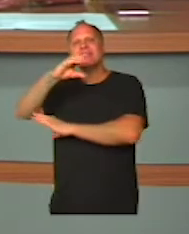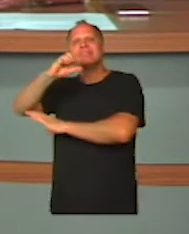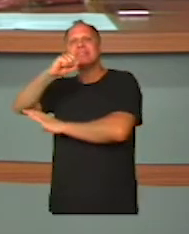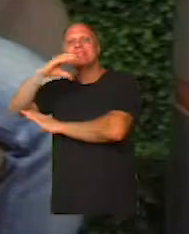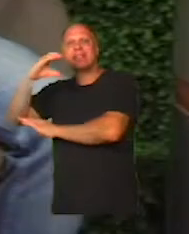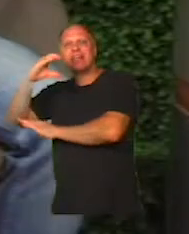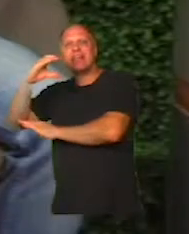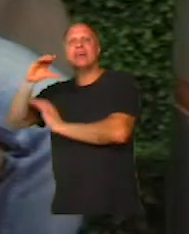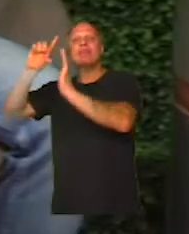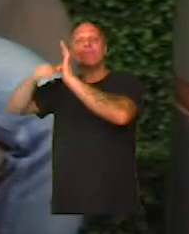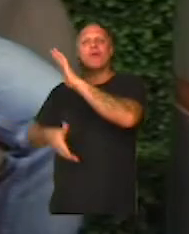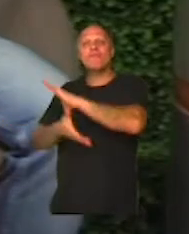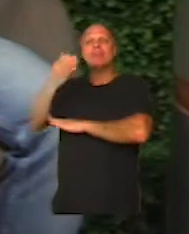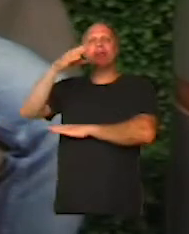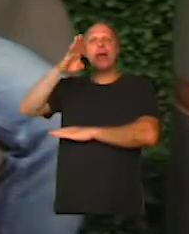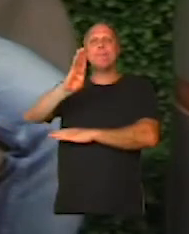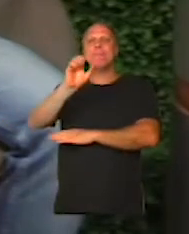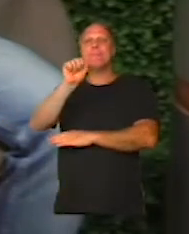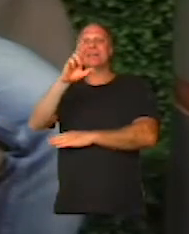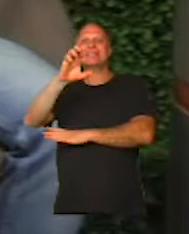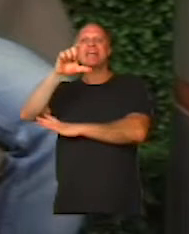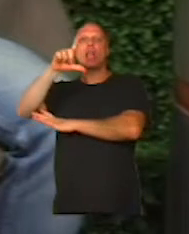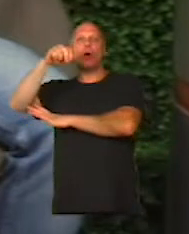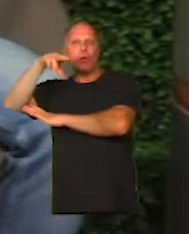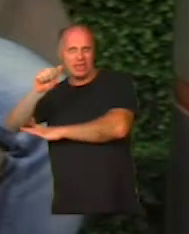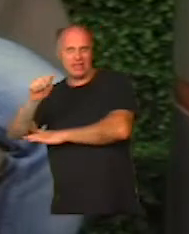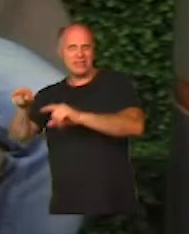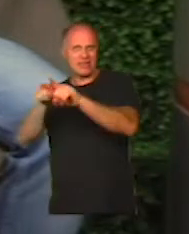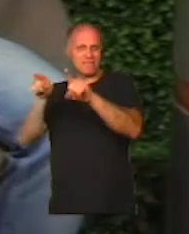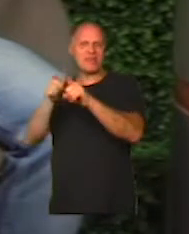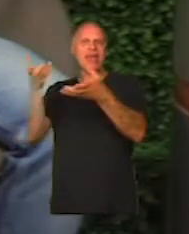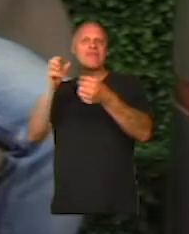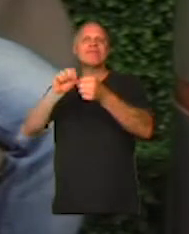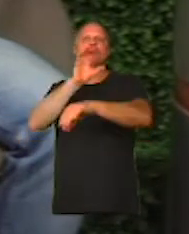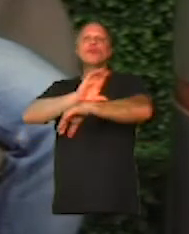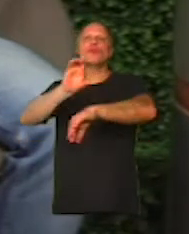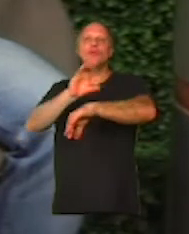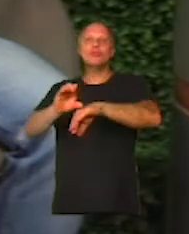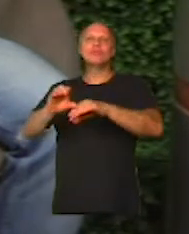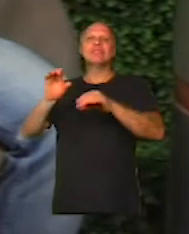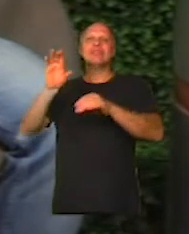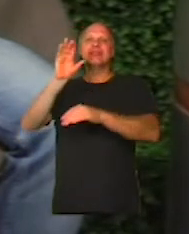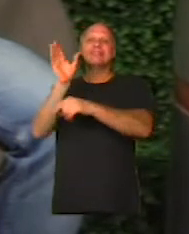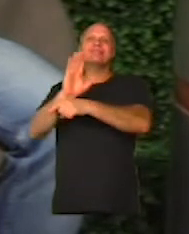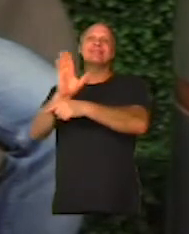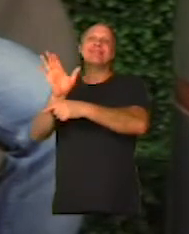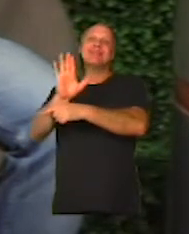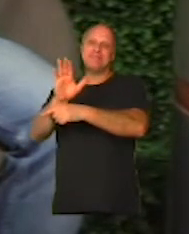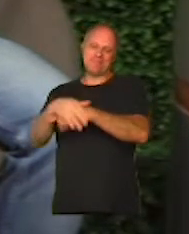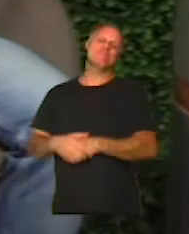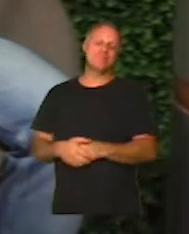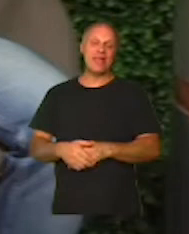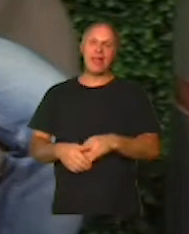logo viajar para Barcelona, onde eu quero fazer o curso de cinema. Que bacana.